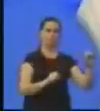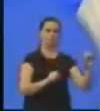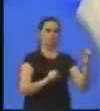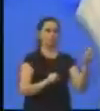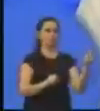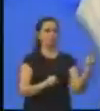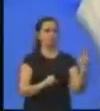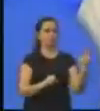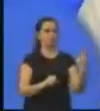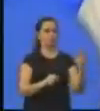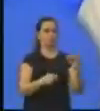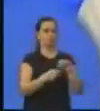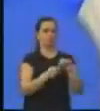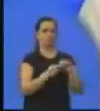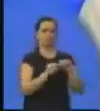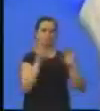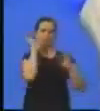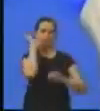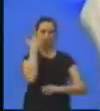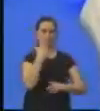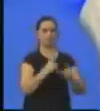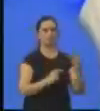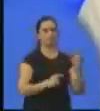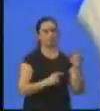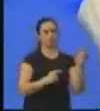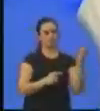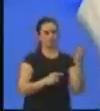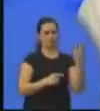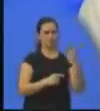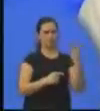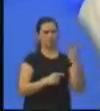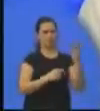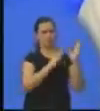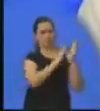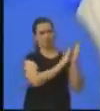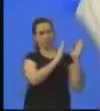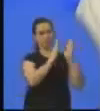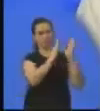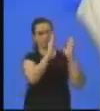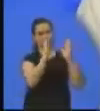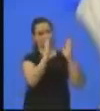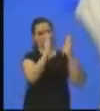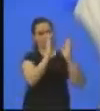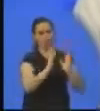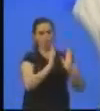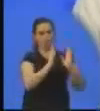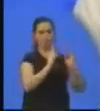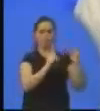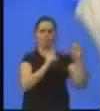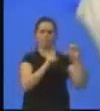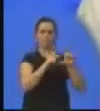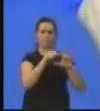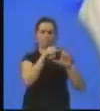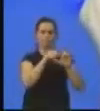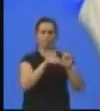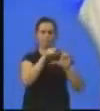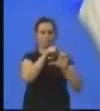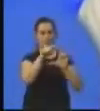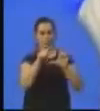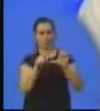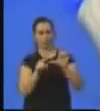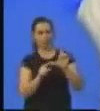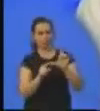com ele? Eu fiz o ângulo lá no terceiro quadrante, e olha o que aconteceu. Quando eu faço a projeção, ela agora